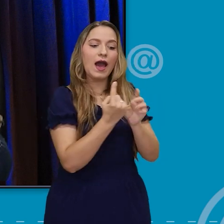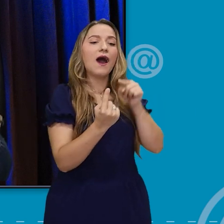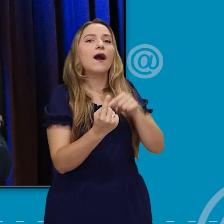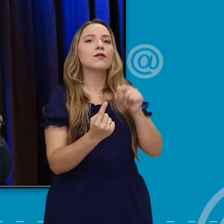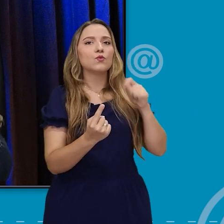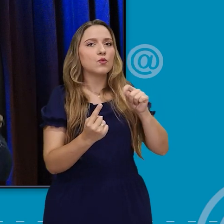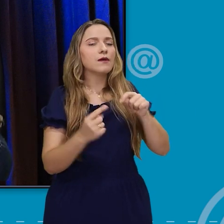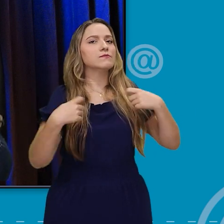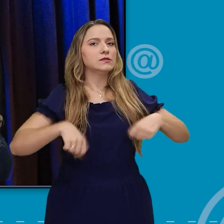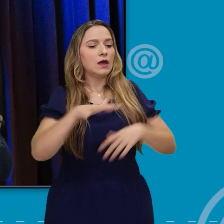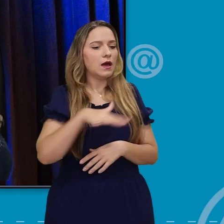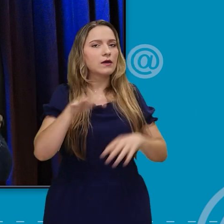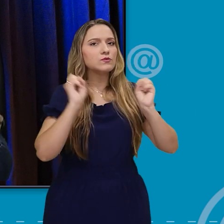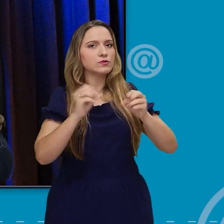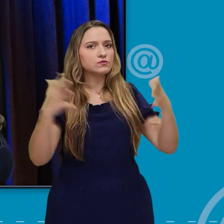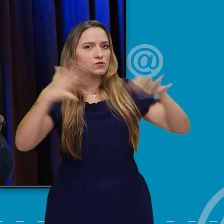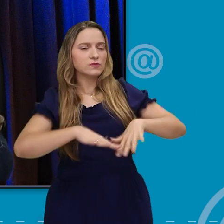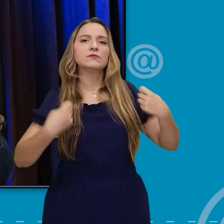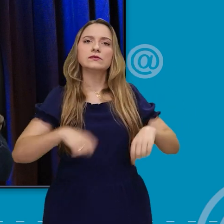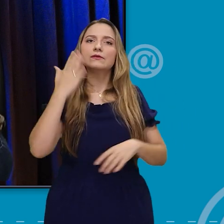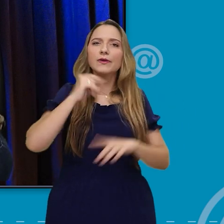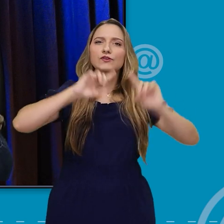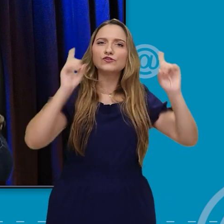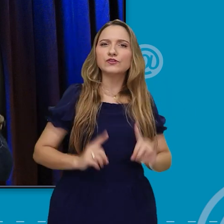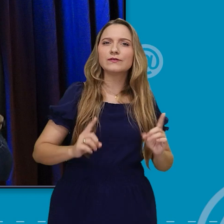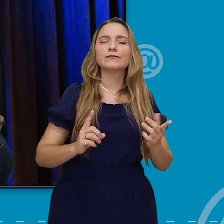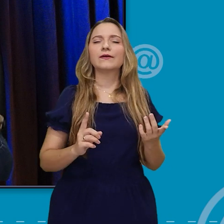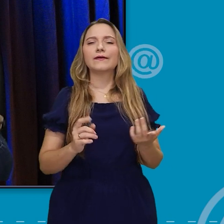atuar em cada um dos públicos-alvos da educação especial.